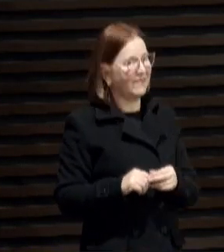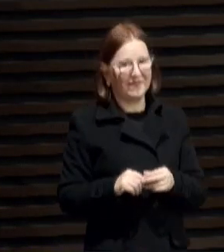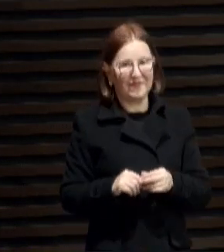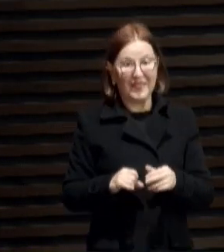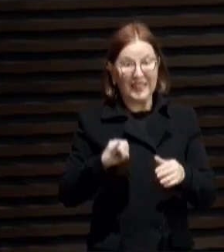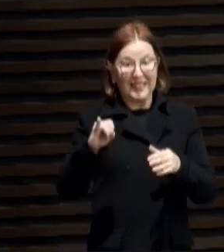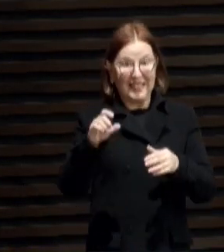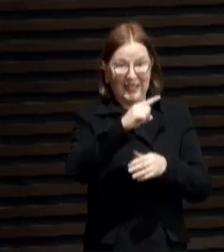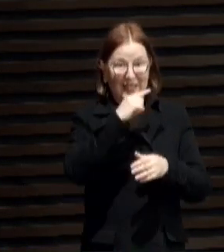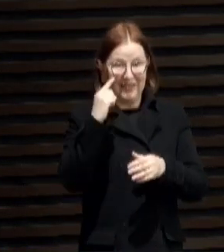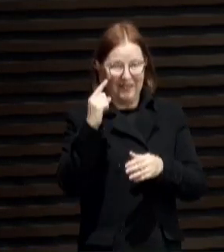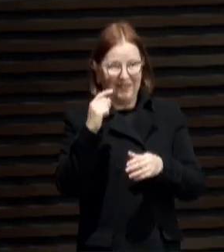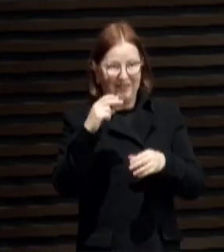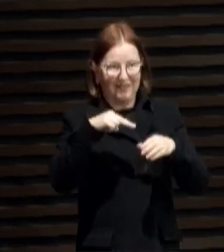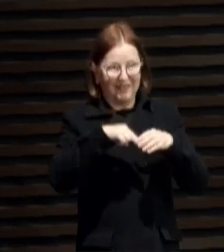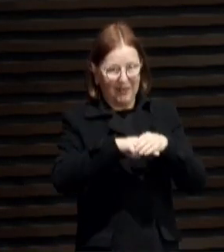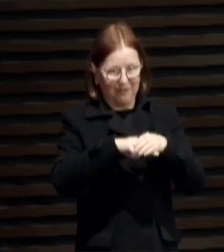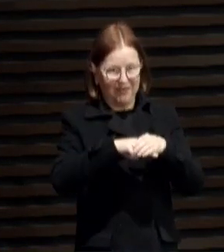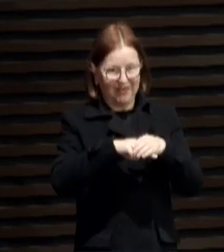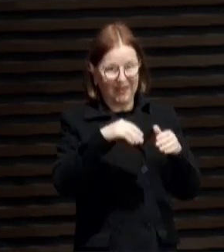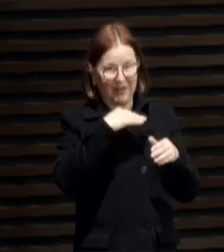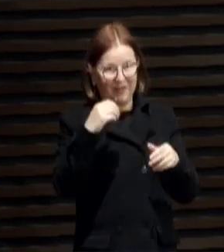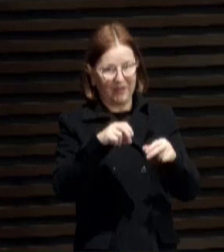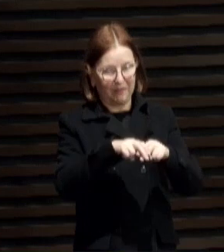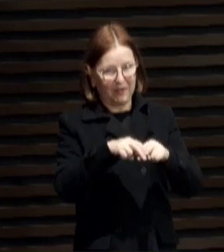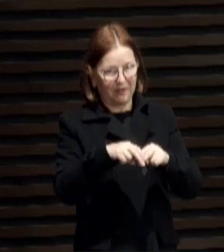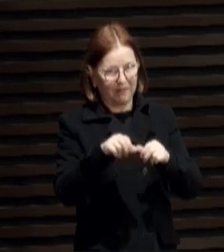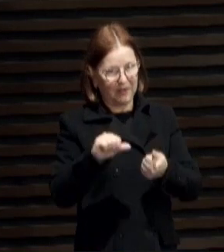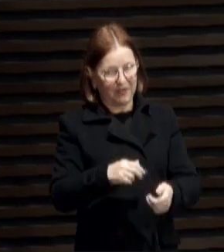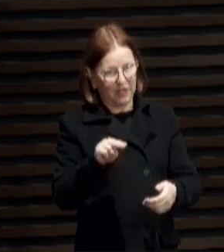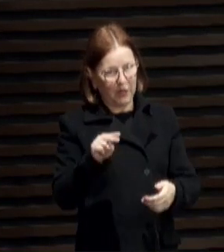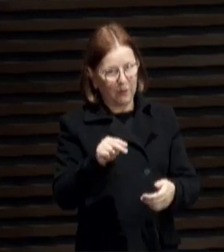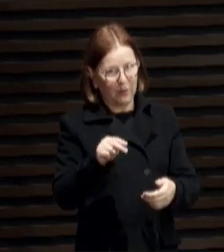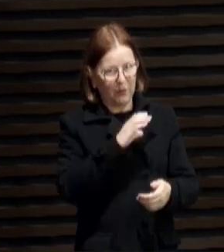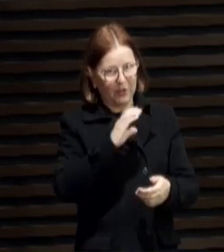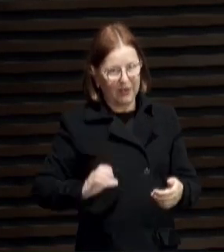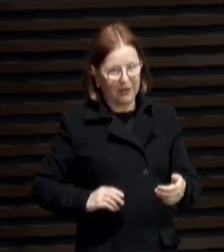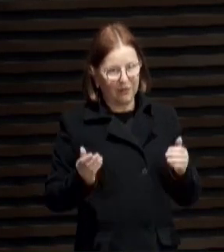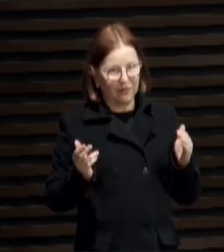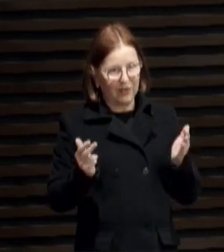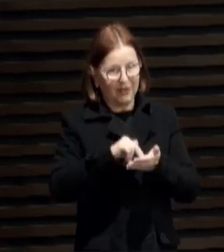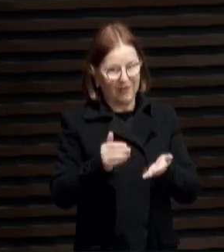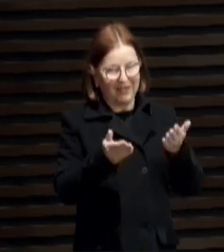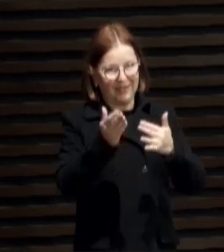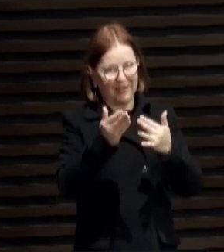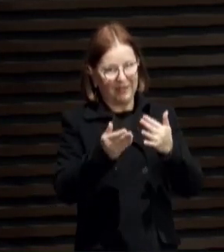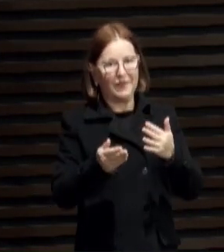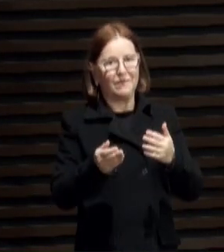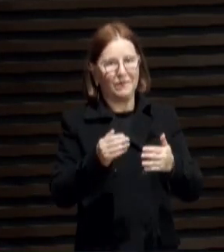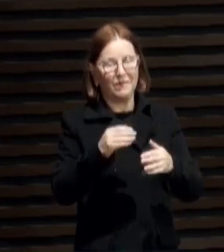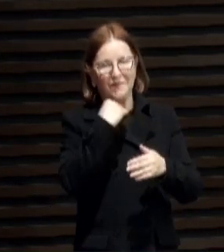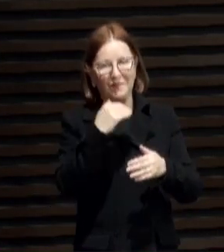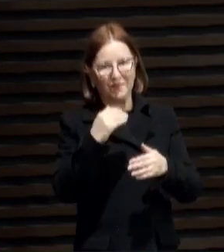Fomos, pois, sepultados com ele na morte pelo batismo, para que, como Cristo foi ressuscitado dentre os mortos, pela glória do Pai,